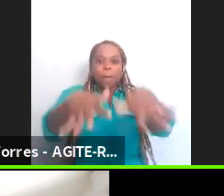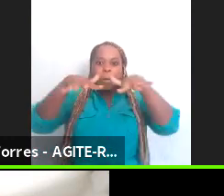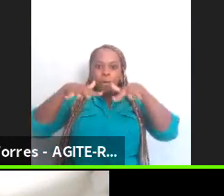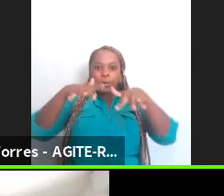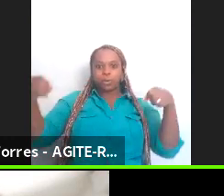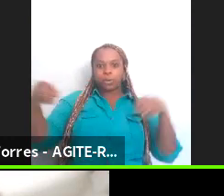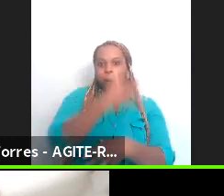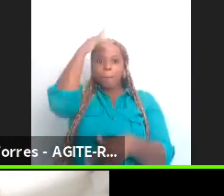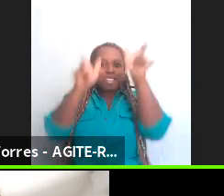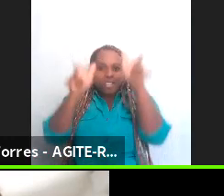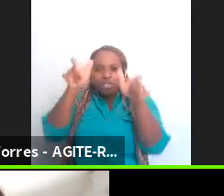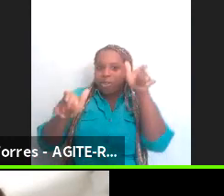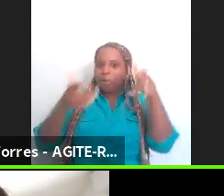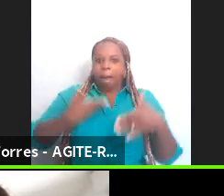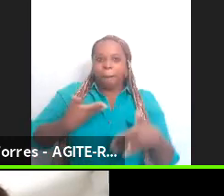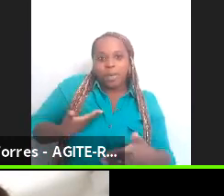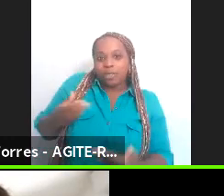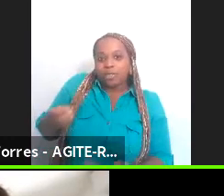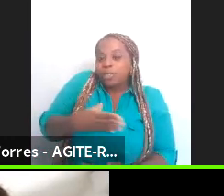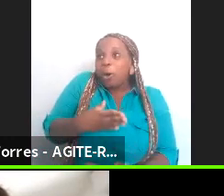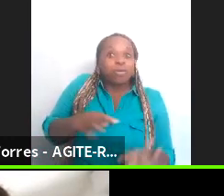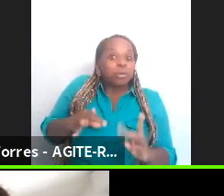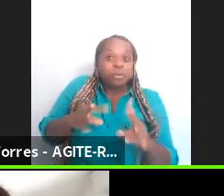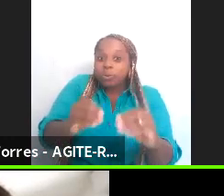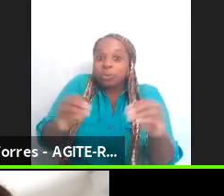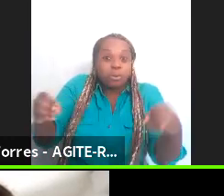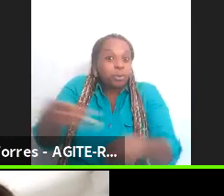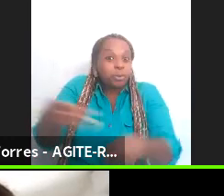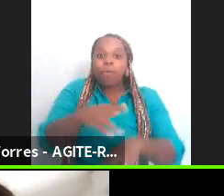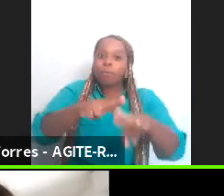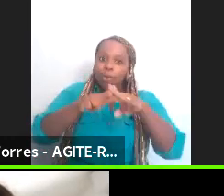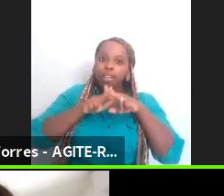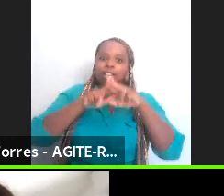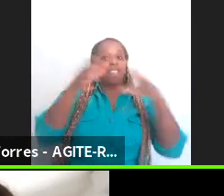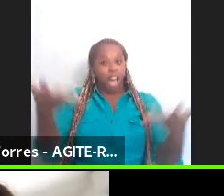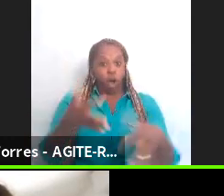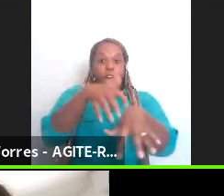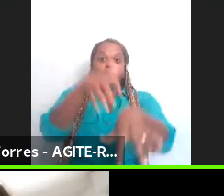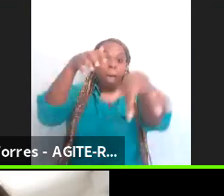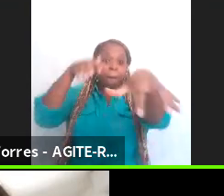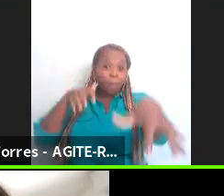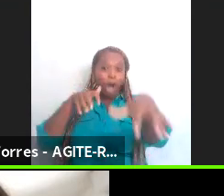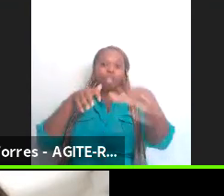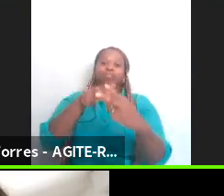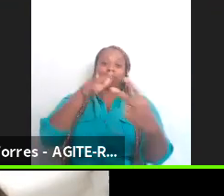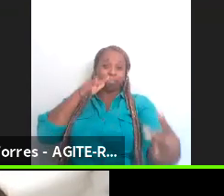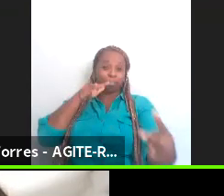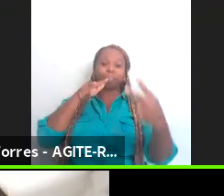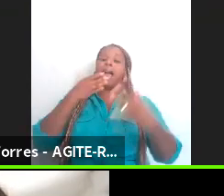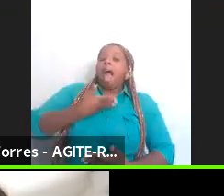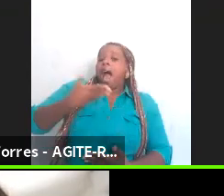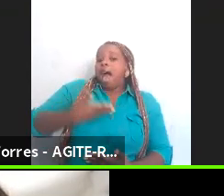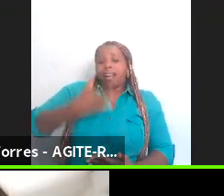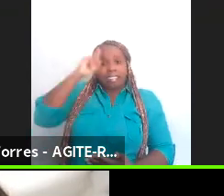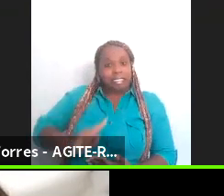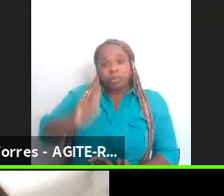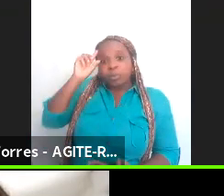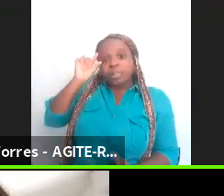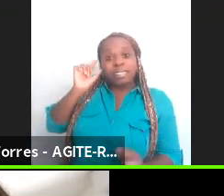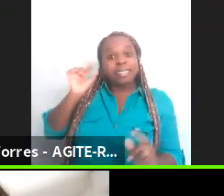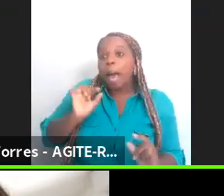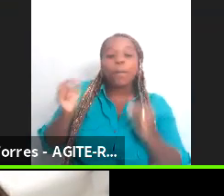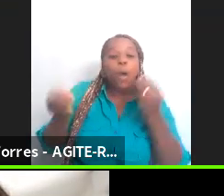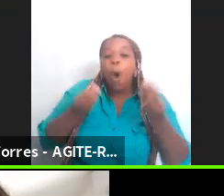vezes é um colega novo. Nessa situação de interpretação remota, são colegas que às vezes você não só não está vendo fisicamente,